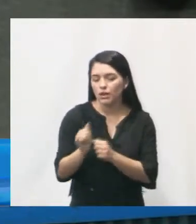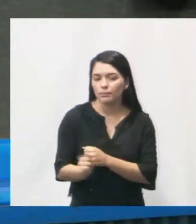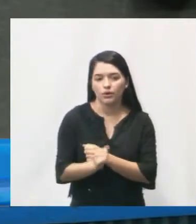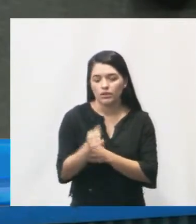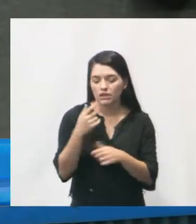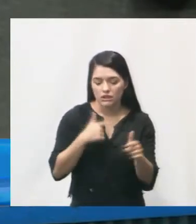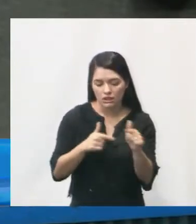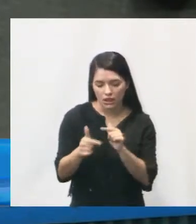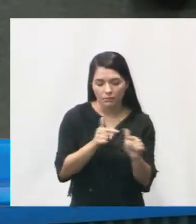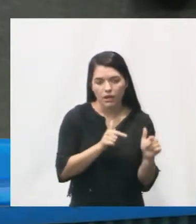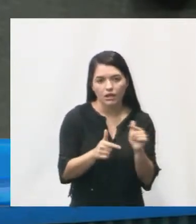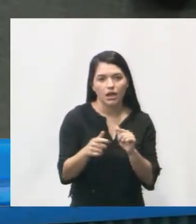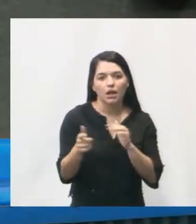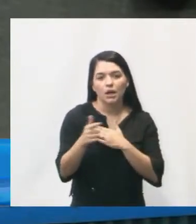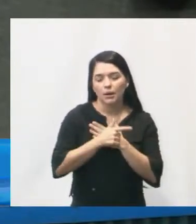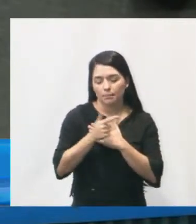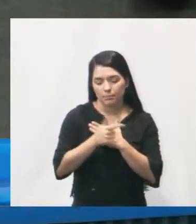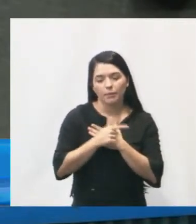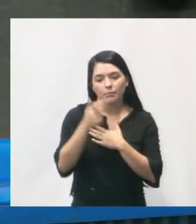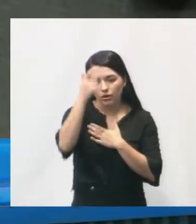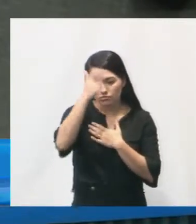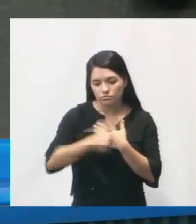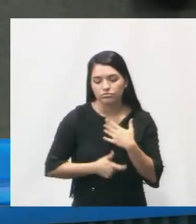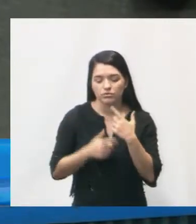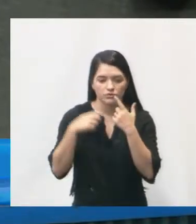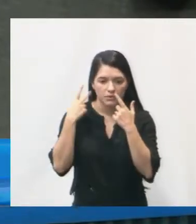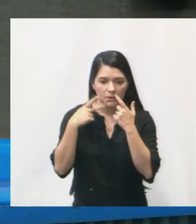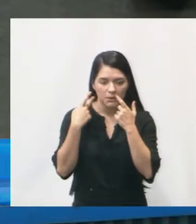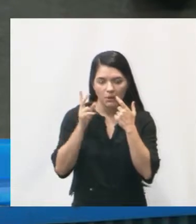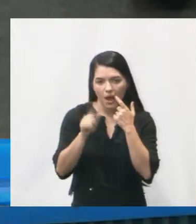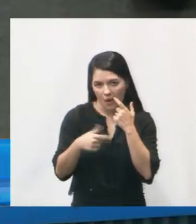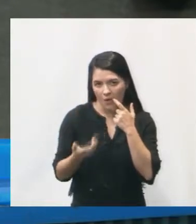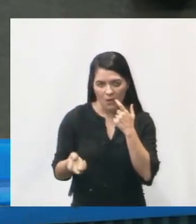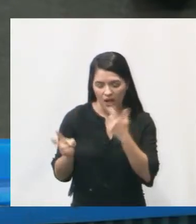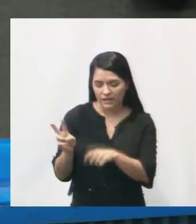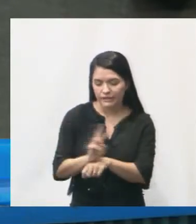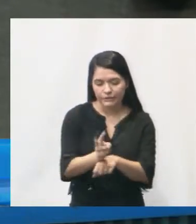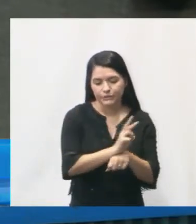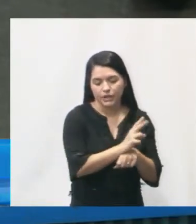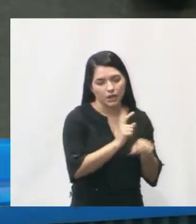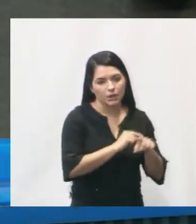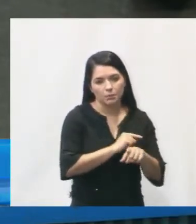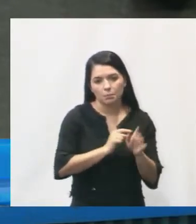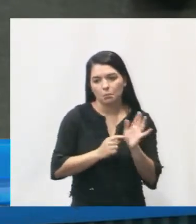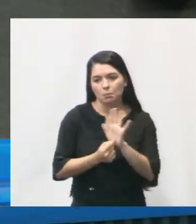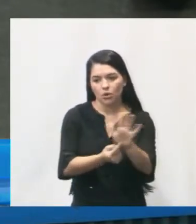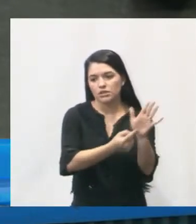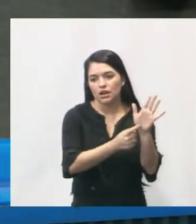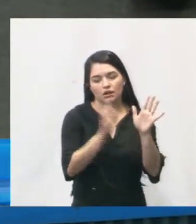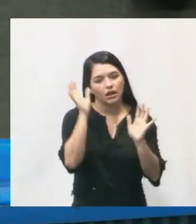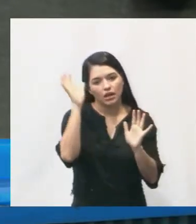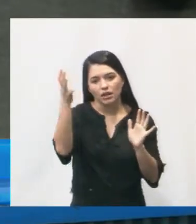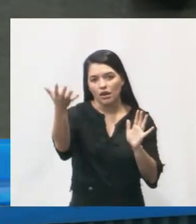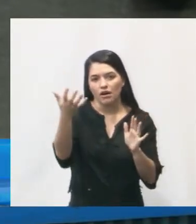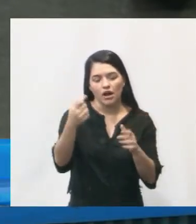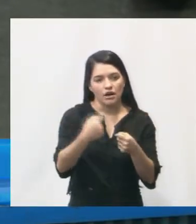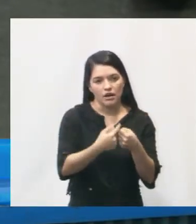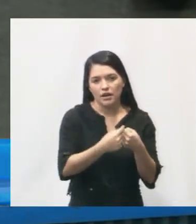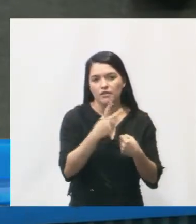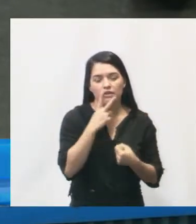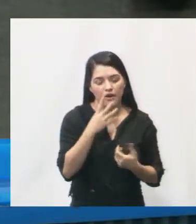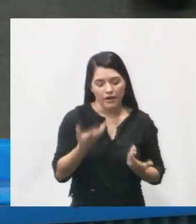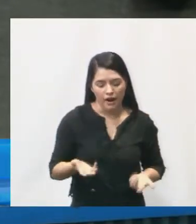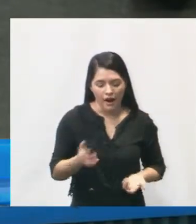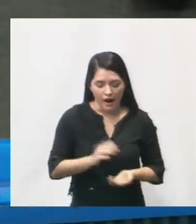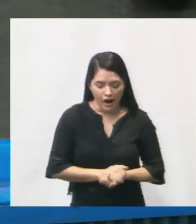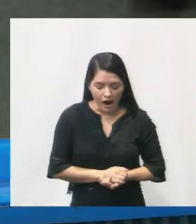O papel de vereador aqui é esse, é fiscalizar e levar resultado para a Cidade de Vitória, que nos elegeu para poder representá-los aqui.